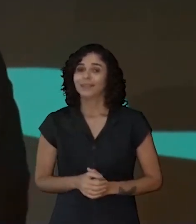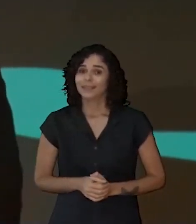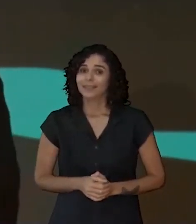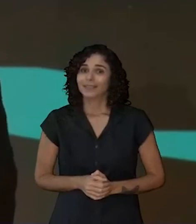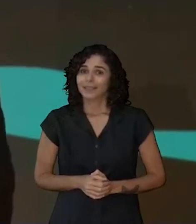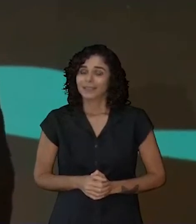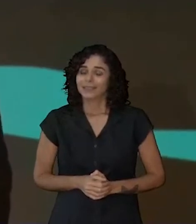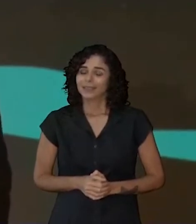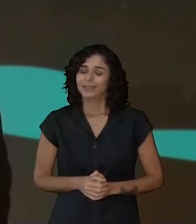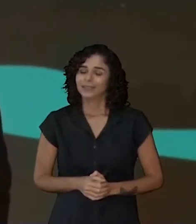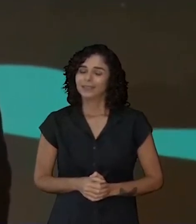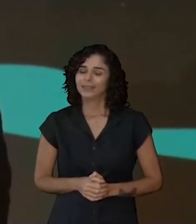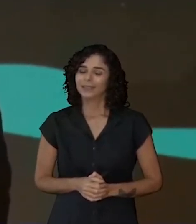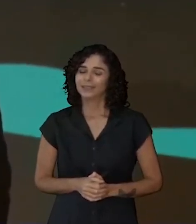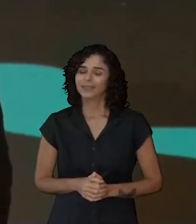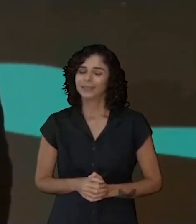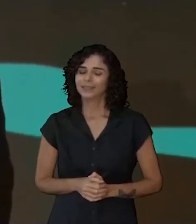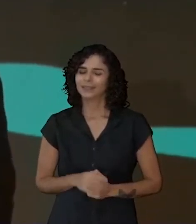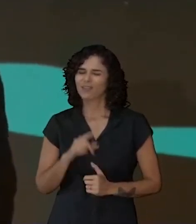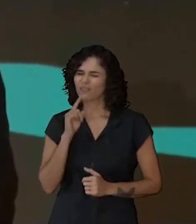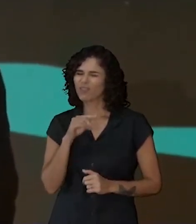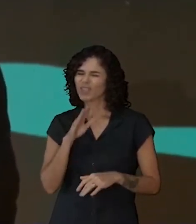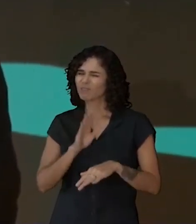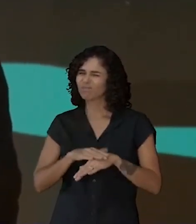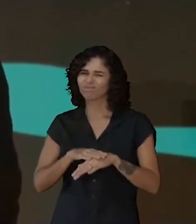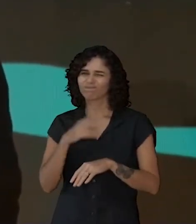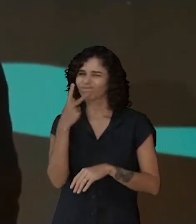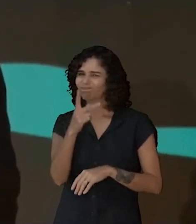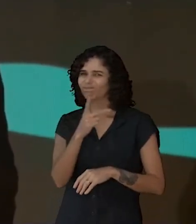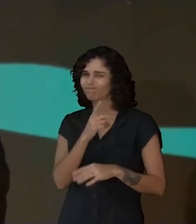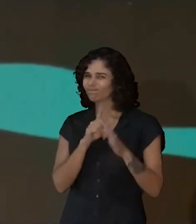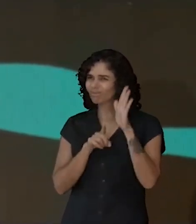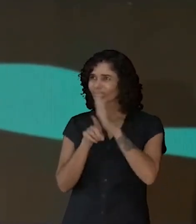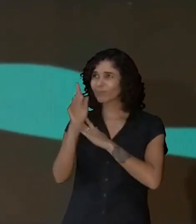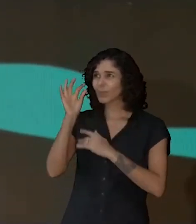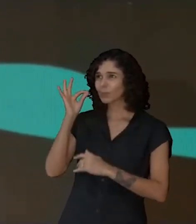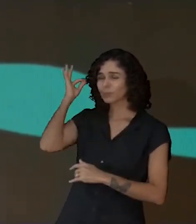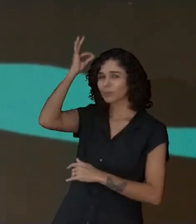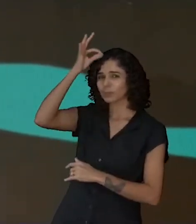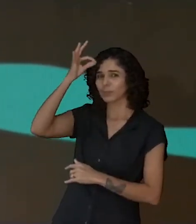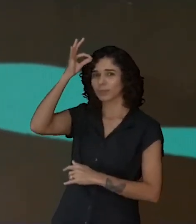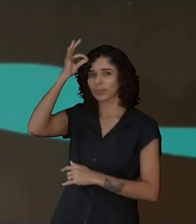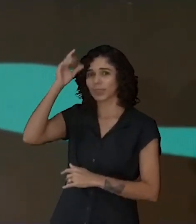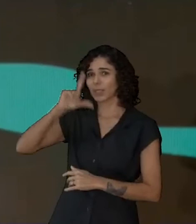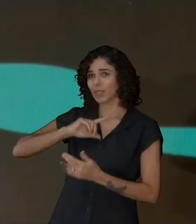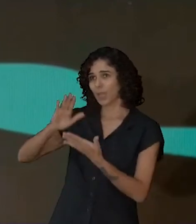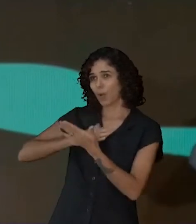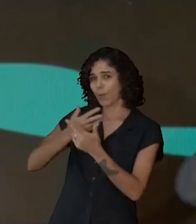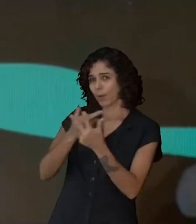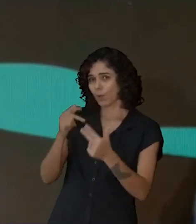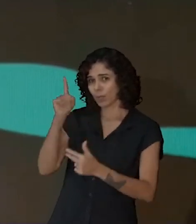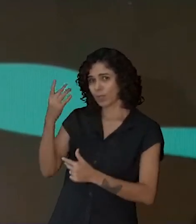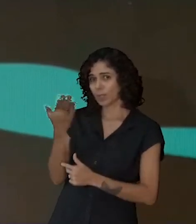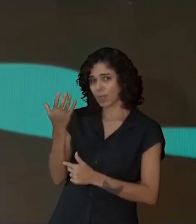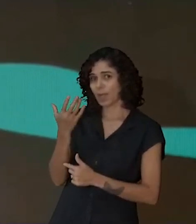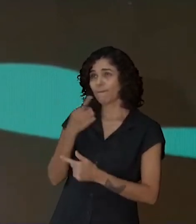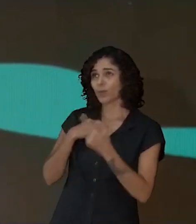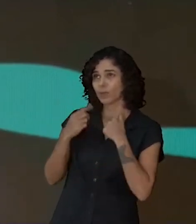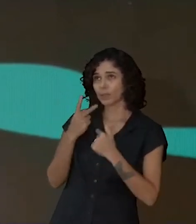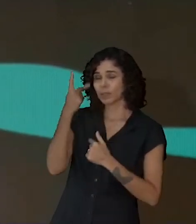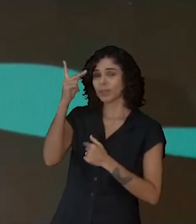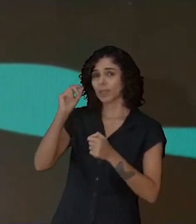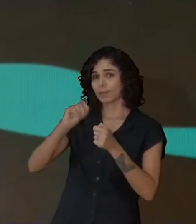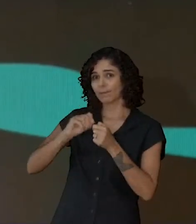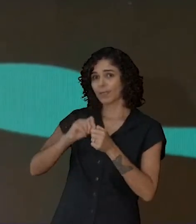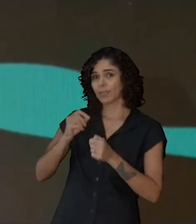pergunta para o Espírito Santo se ele tem algo que ele quer fazer nessa noite, na